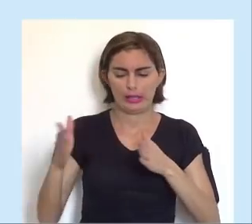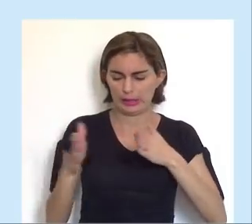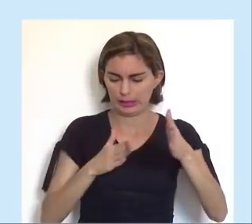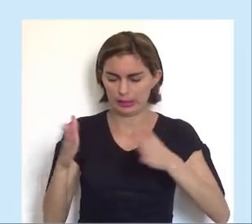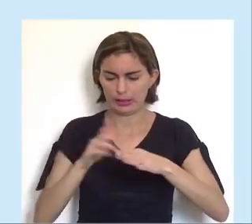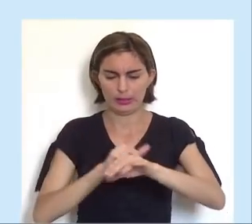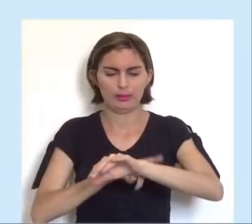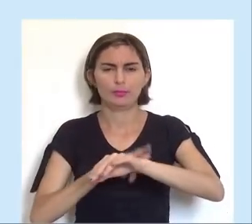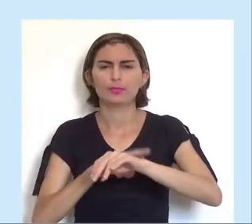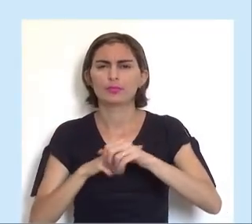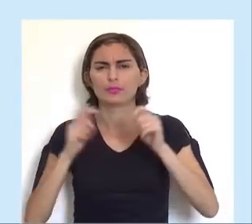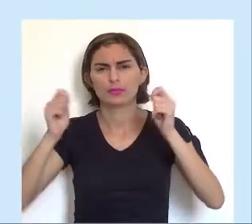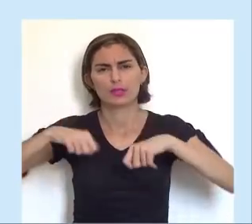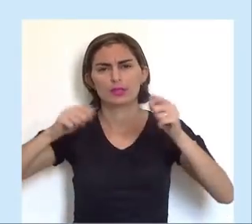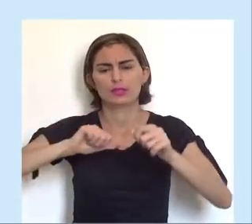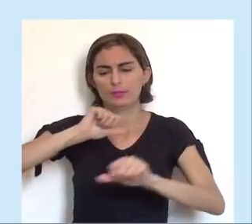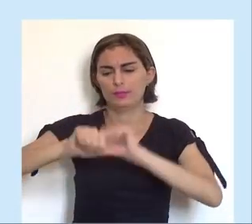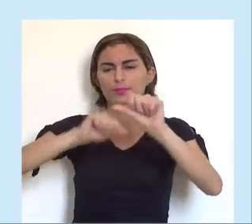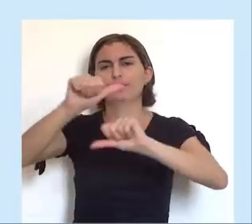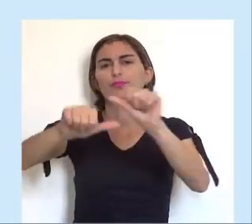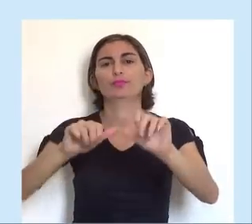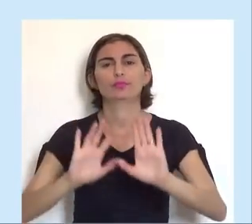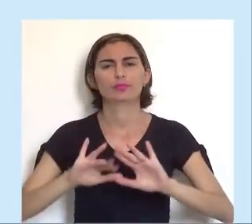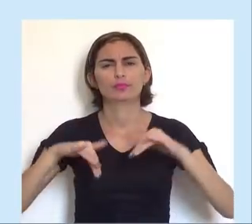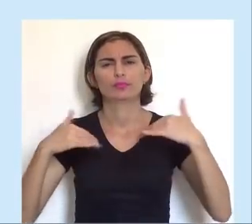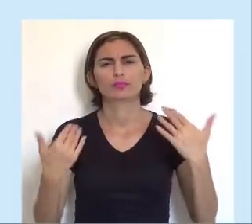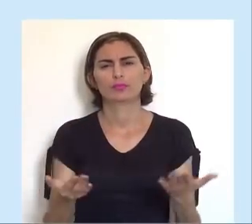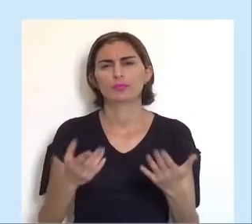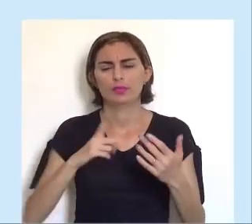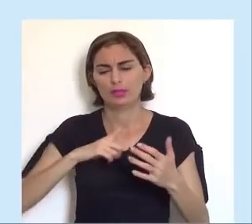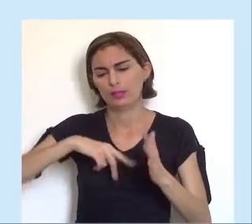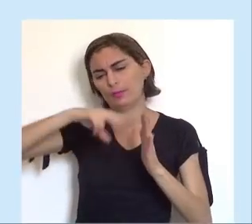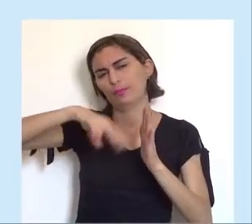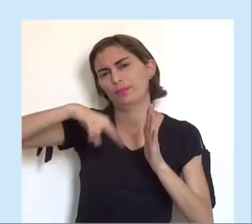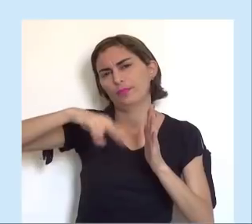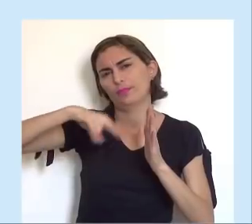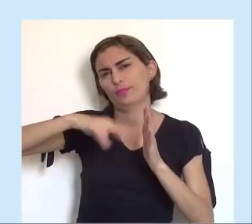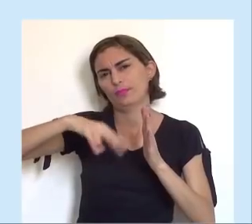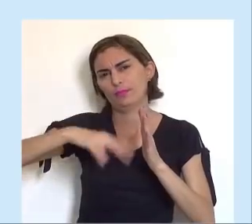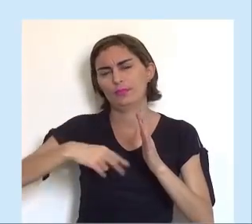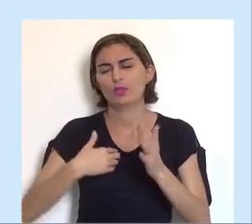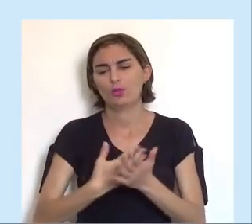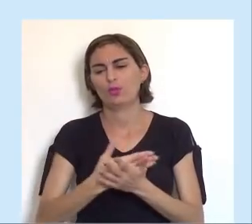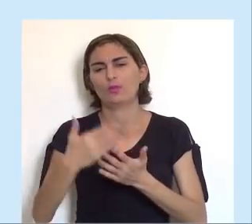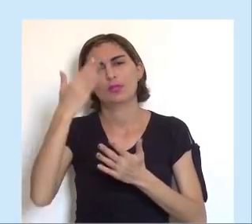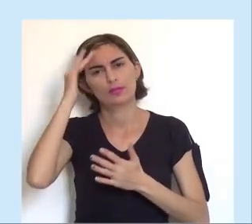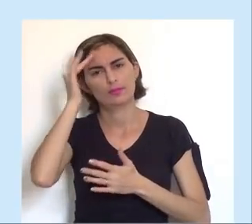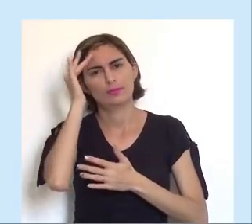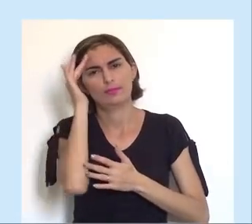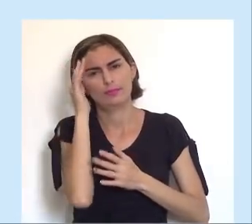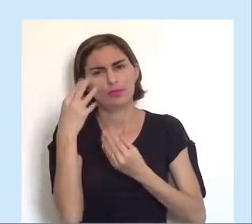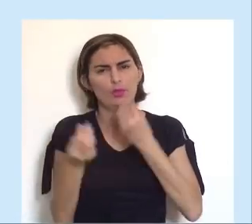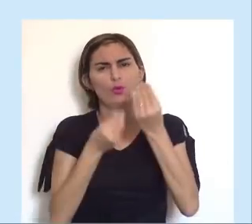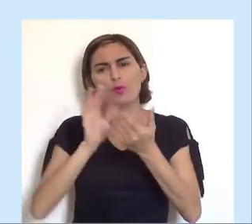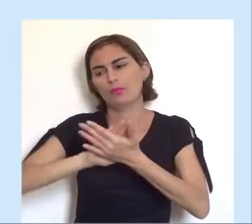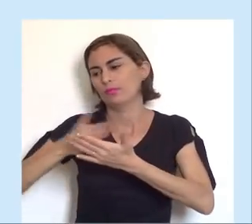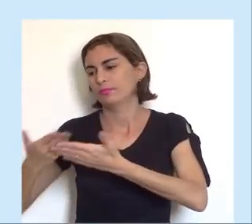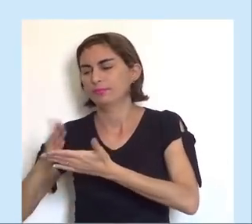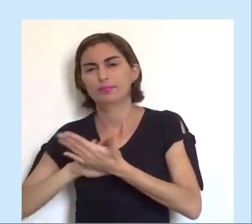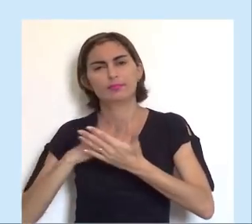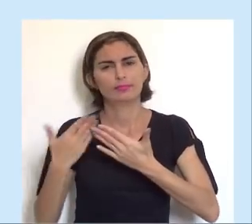espaço podem sim se modificar. Então, a gente tem que ler bastante e começar a entender como interpretar isso